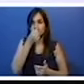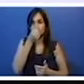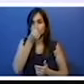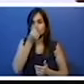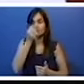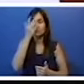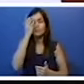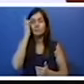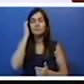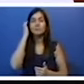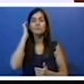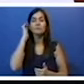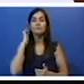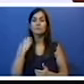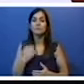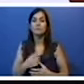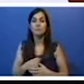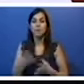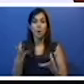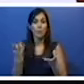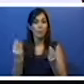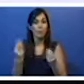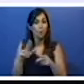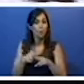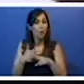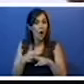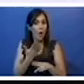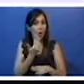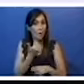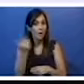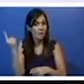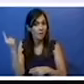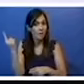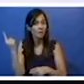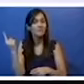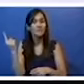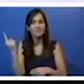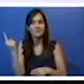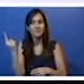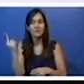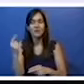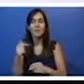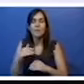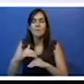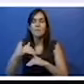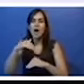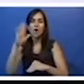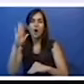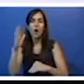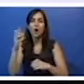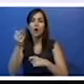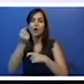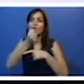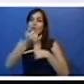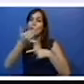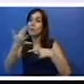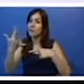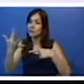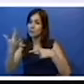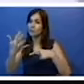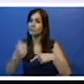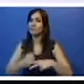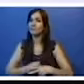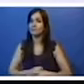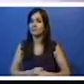e olha lá o tanto de chocolate que eu vou comer aquela que tem o maior numerador